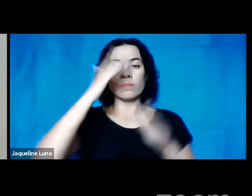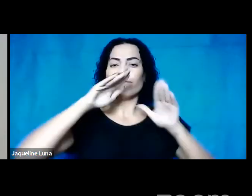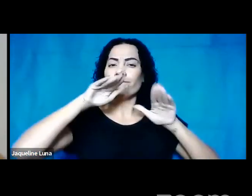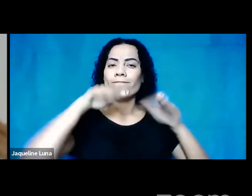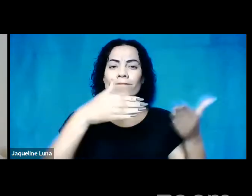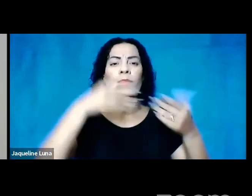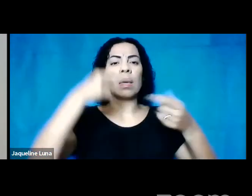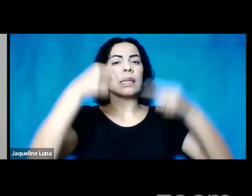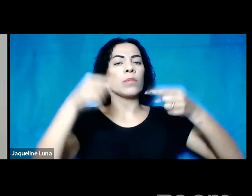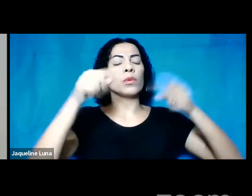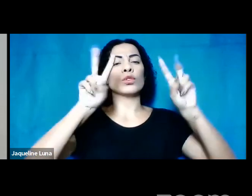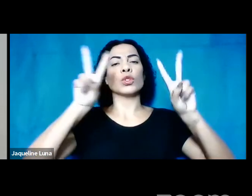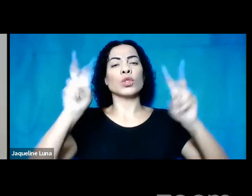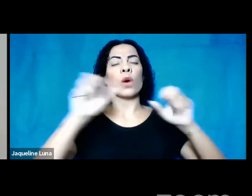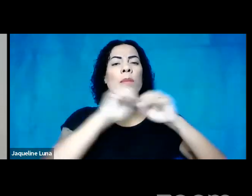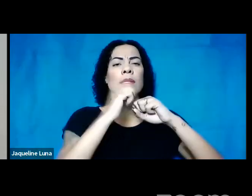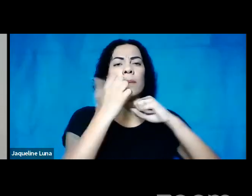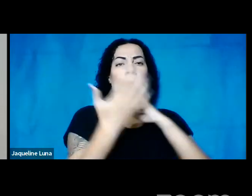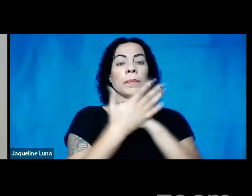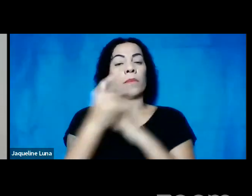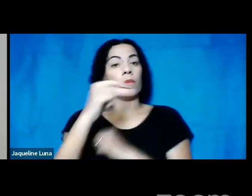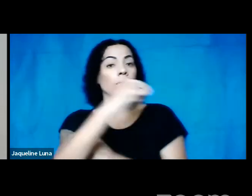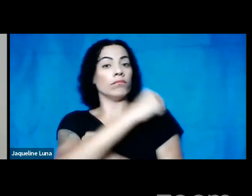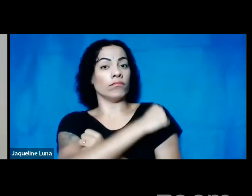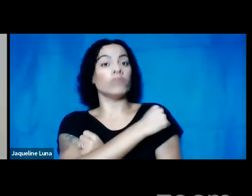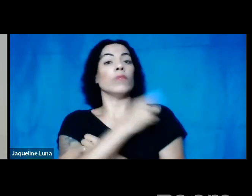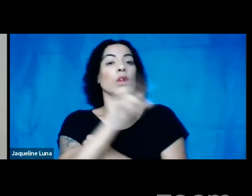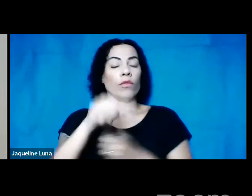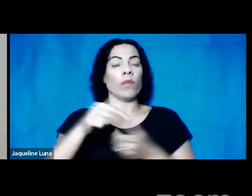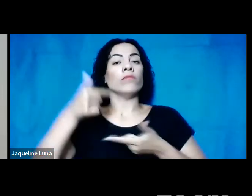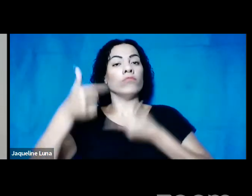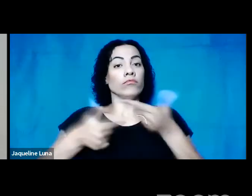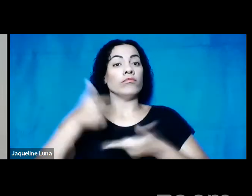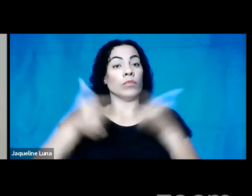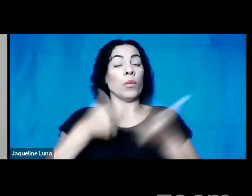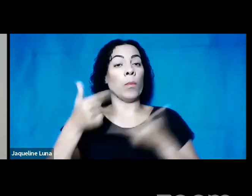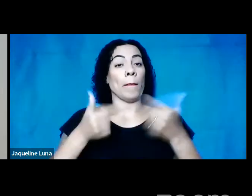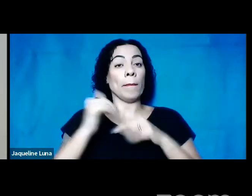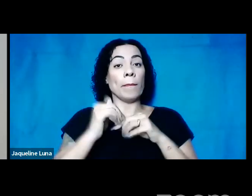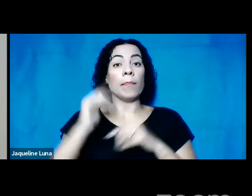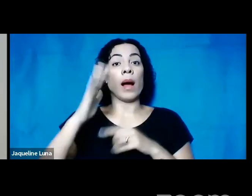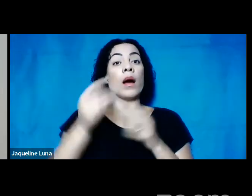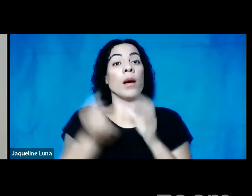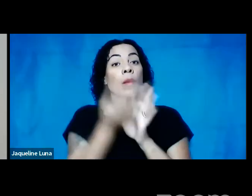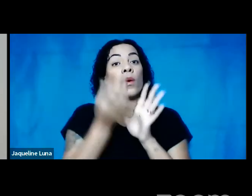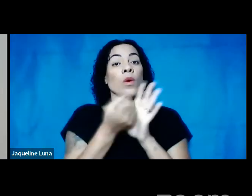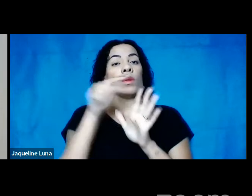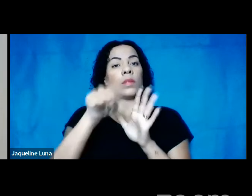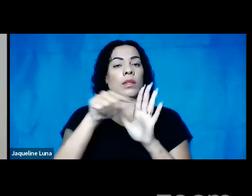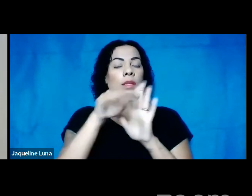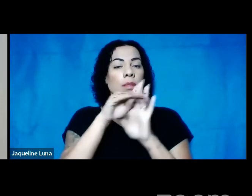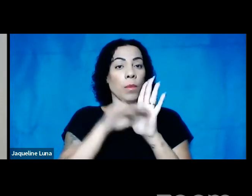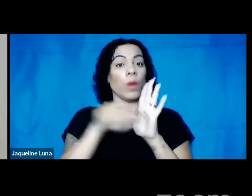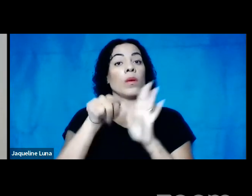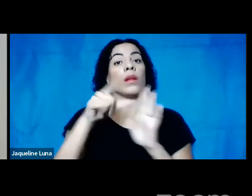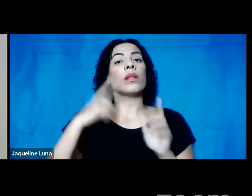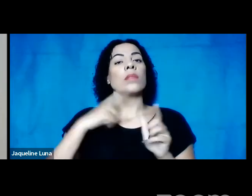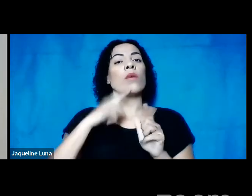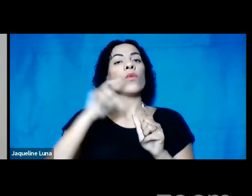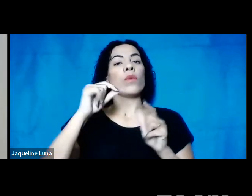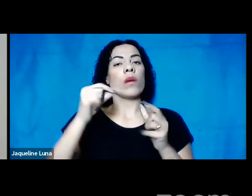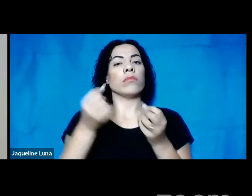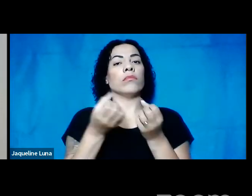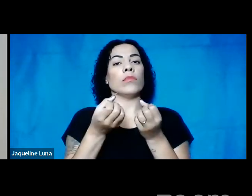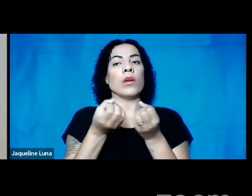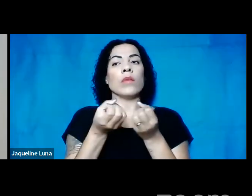a pandemia, sobre a vacina. Então, foi feito um trabalho muito intenso de produção desse programa, que ele conta com a distribuição